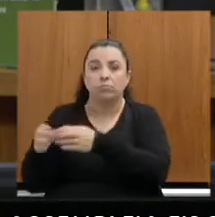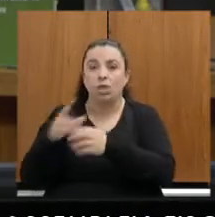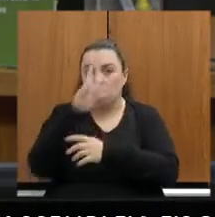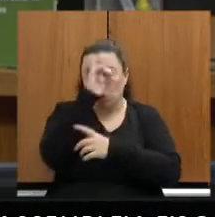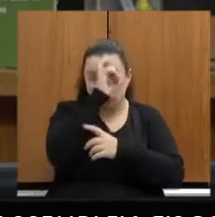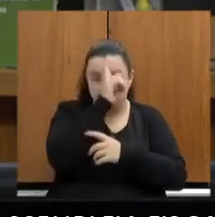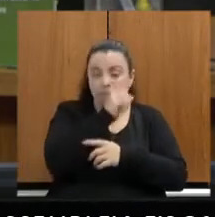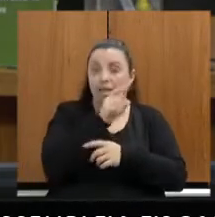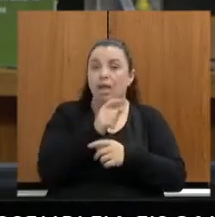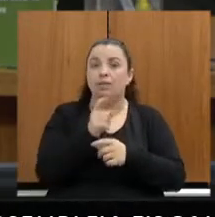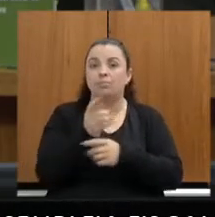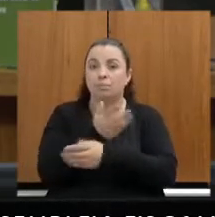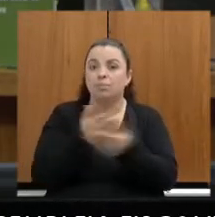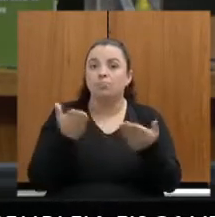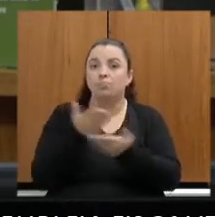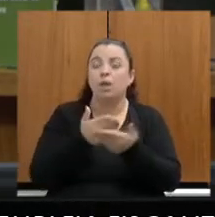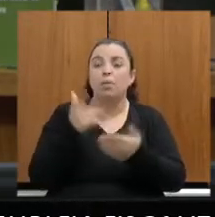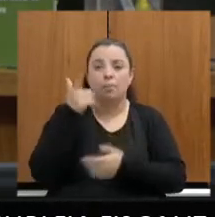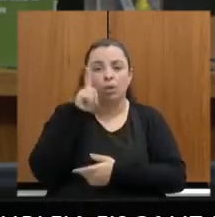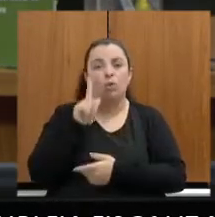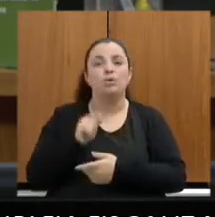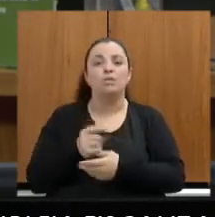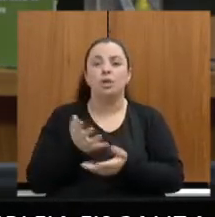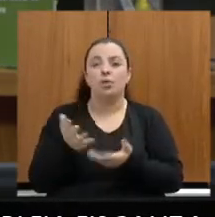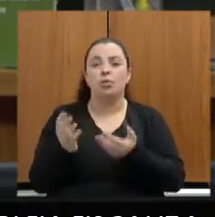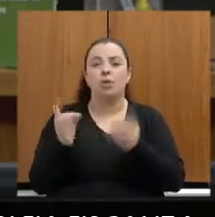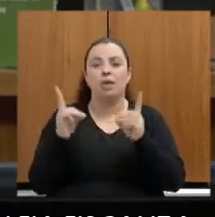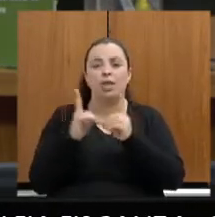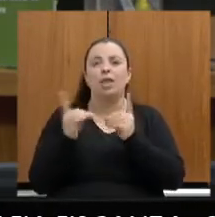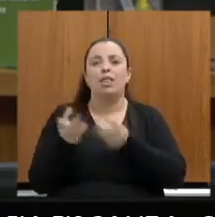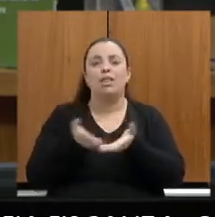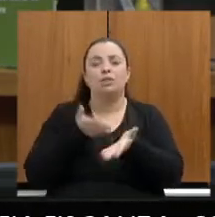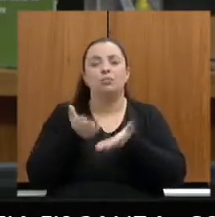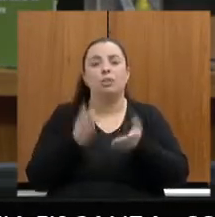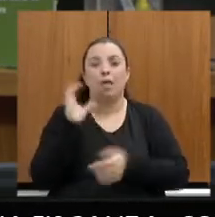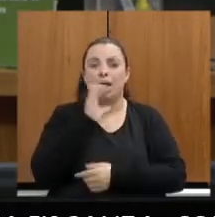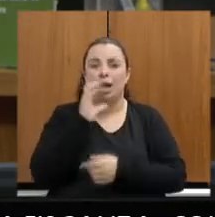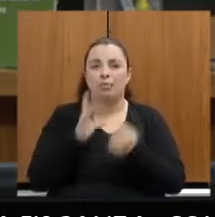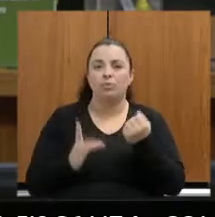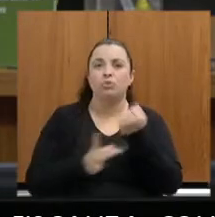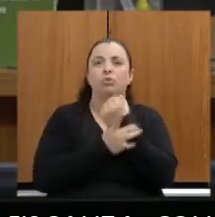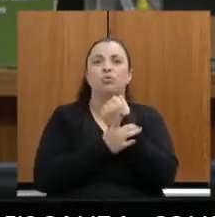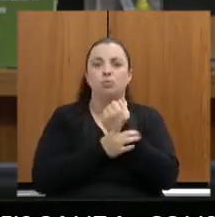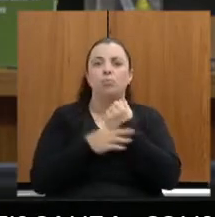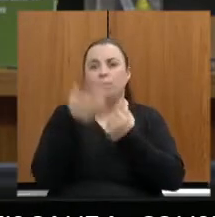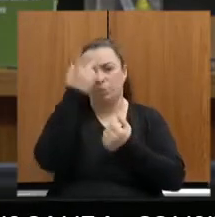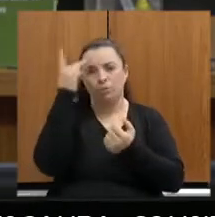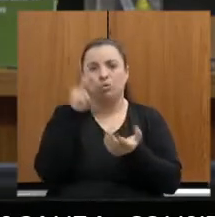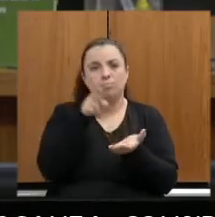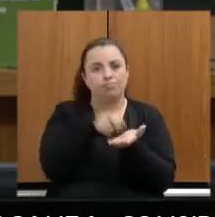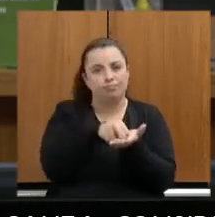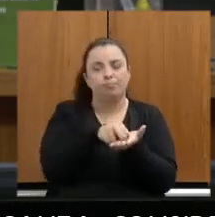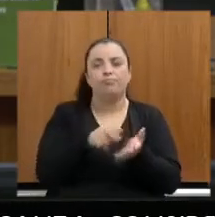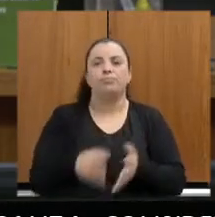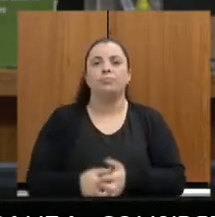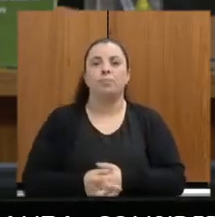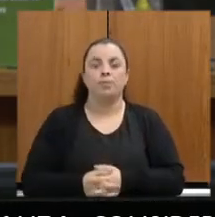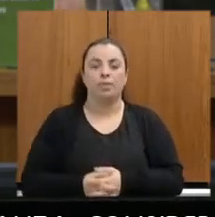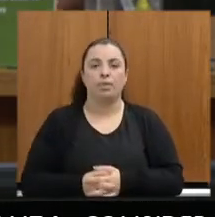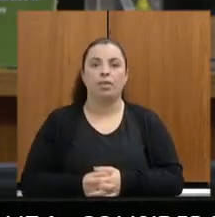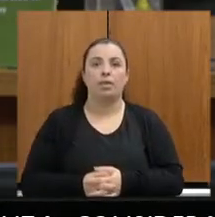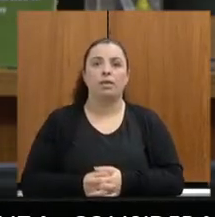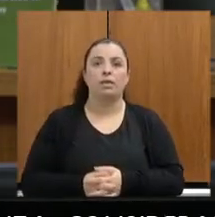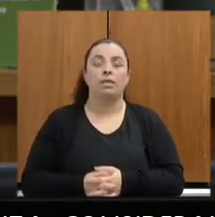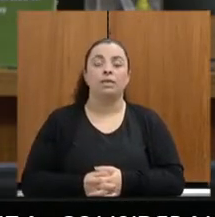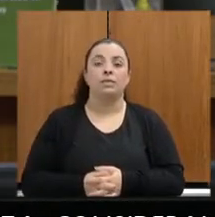então dá um atendimento rápido e seguro para estes pacientes pode passar é um legado de leite com vídeo